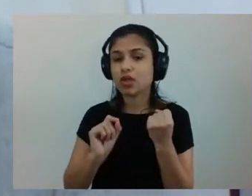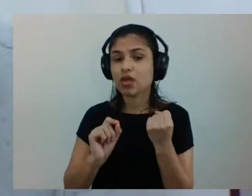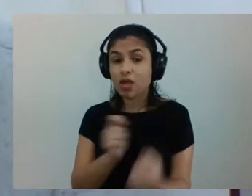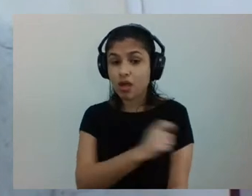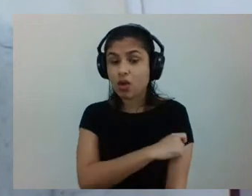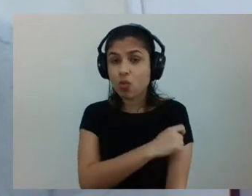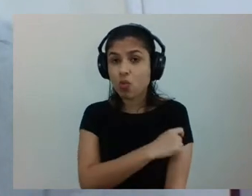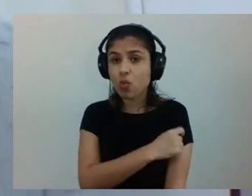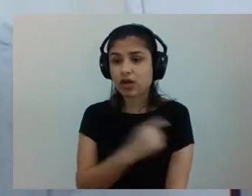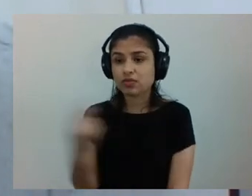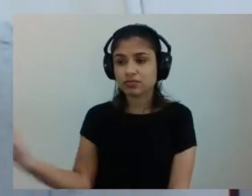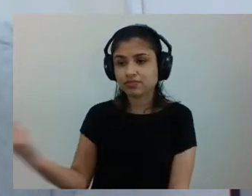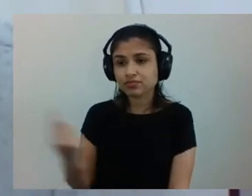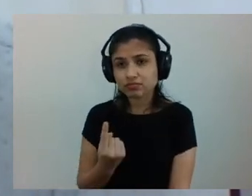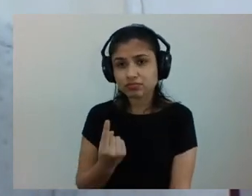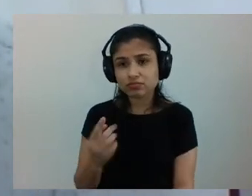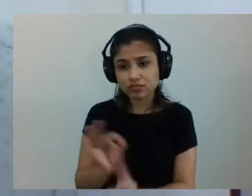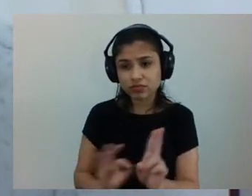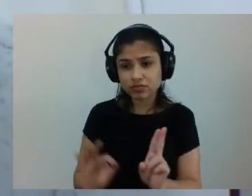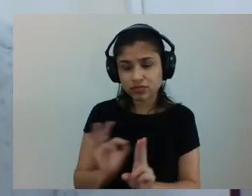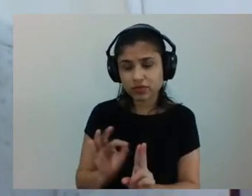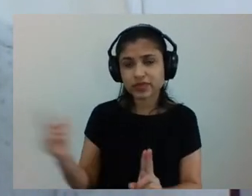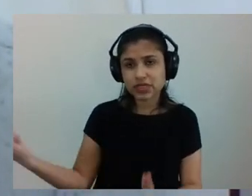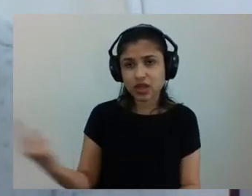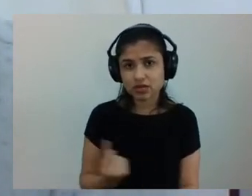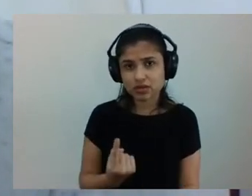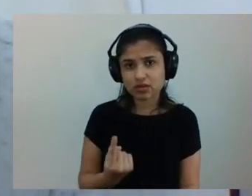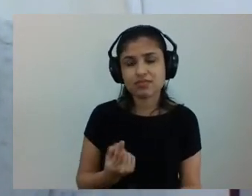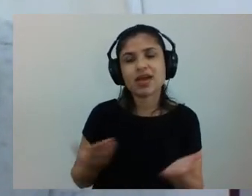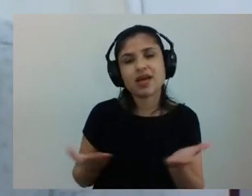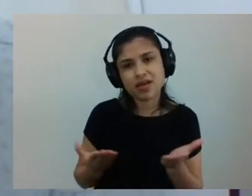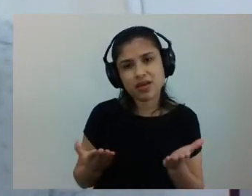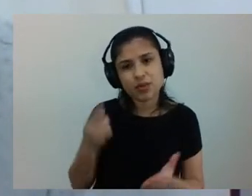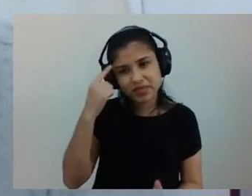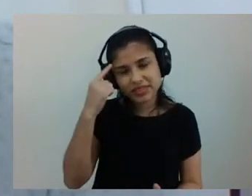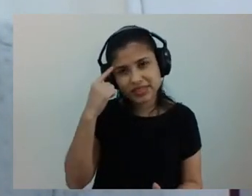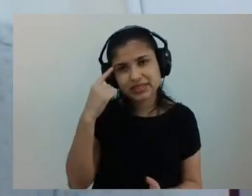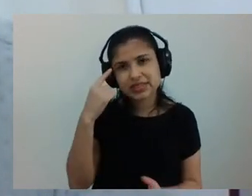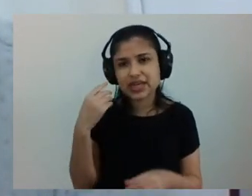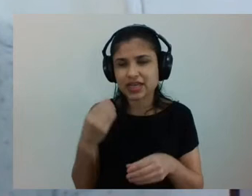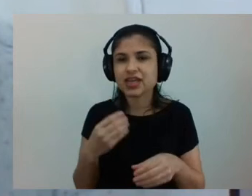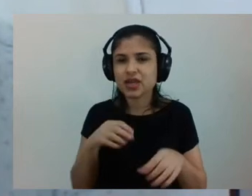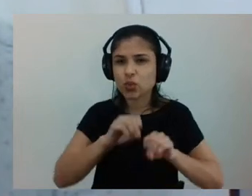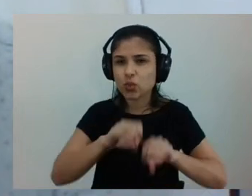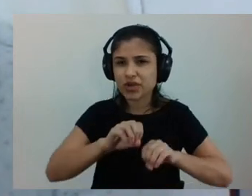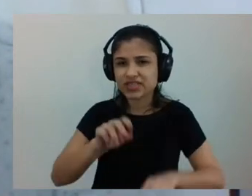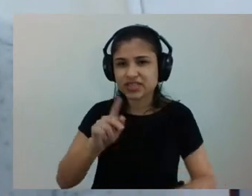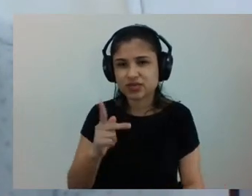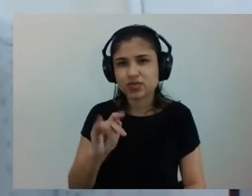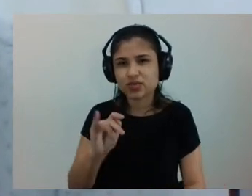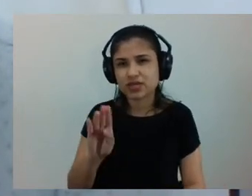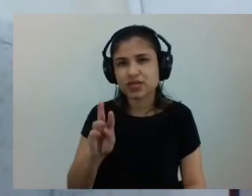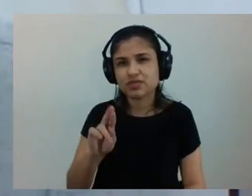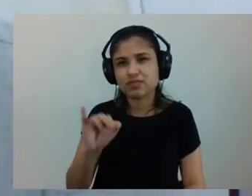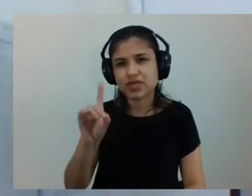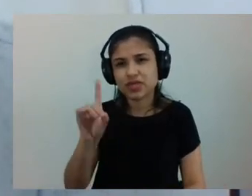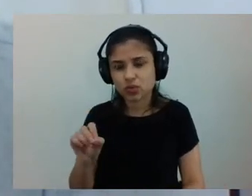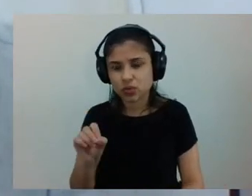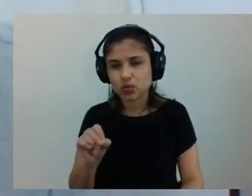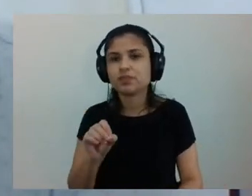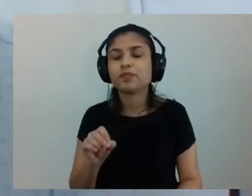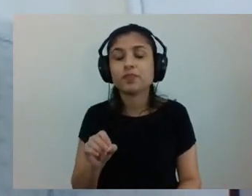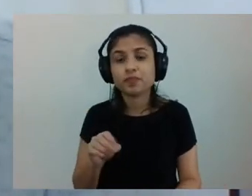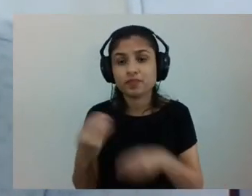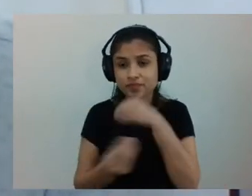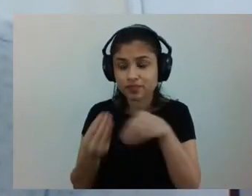nossa instituição, e agora pensando nas duas formas do ensino híbrido, ele tenha total acompanhamento, ele